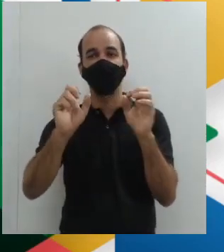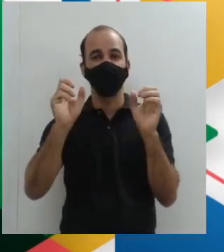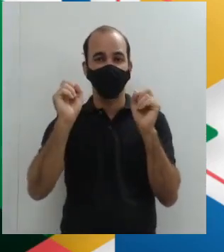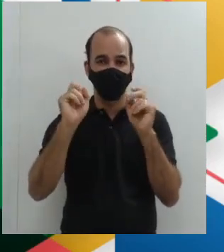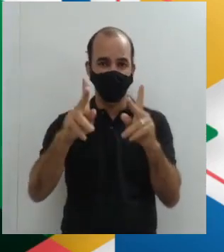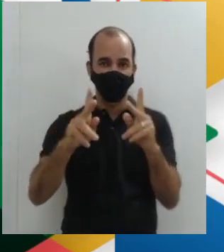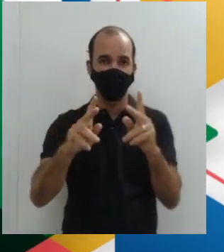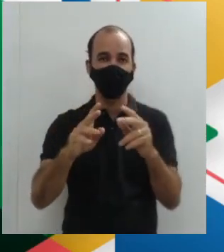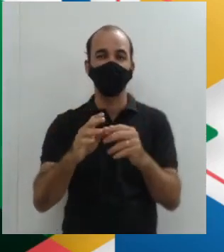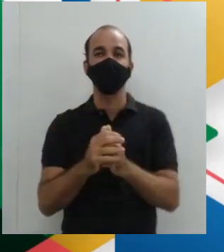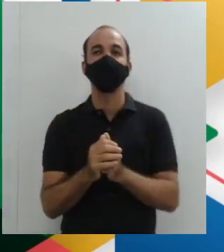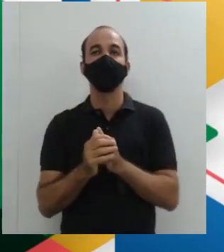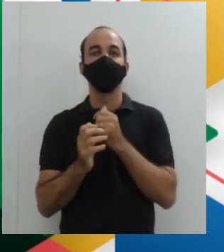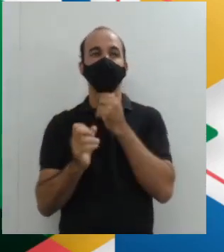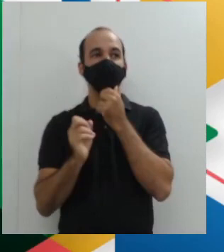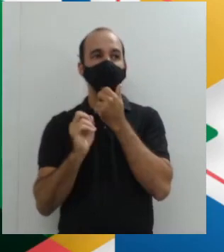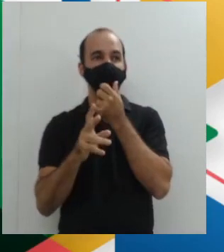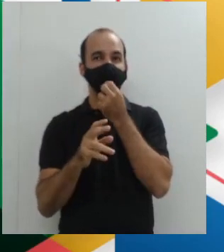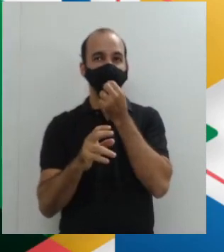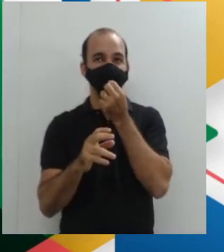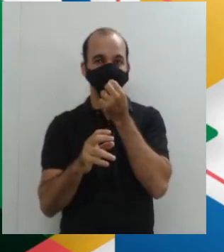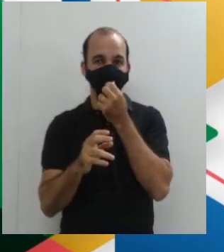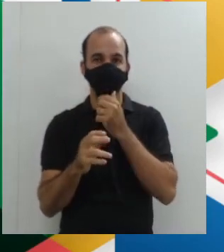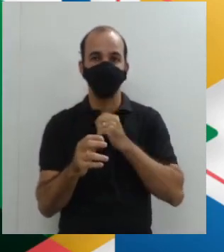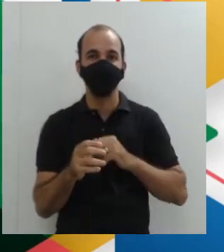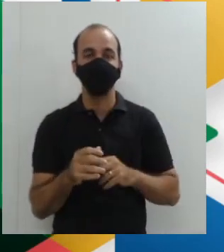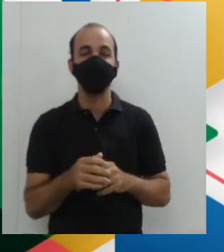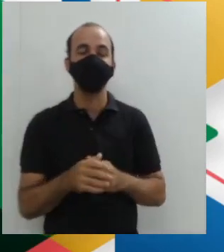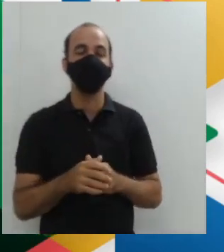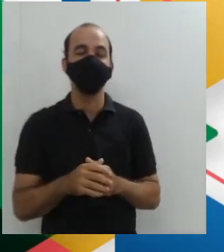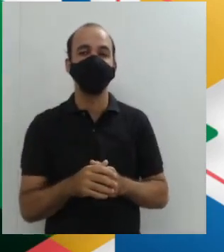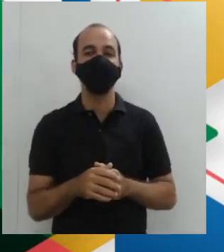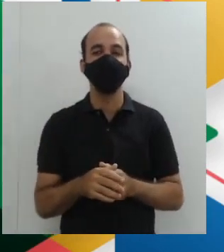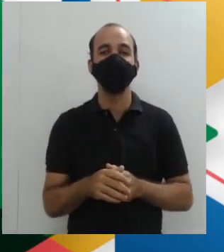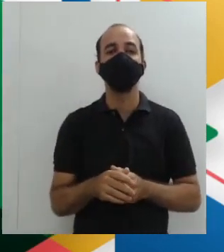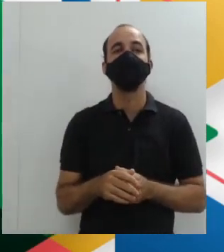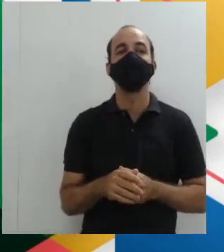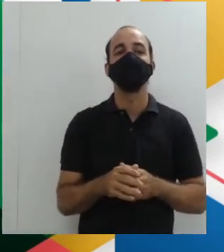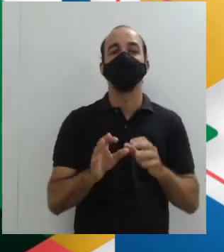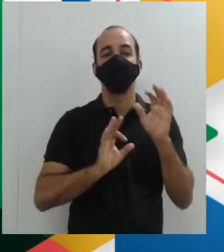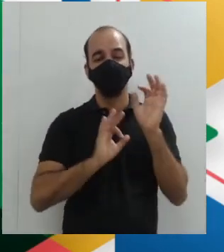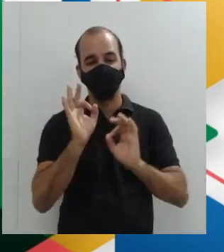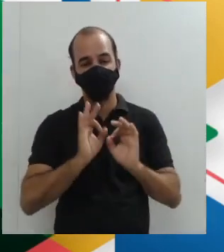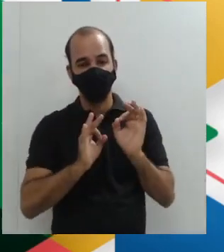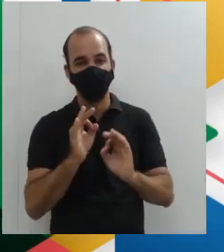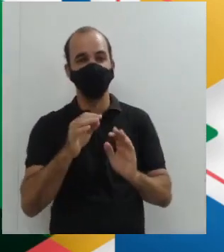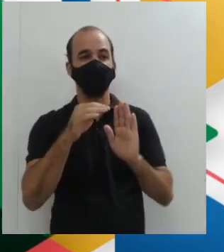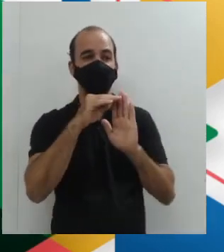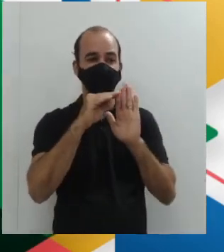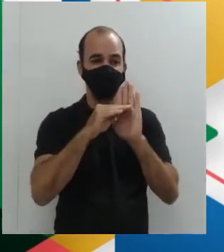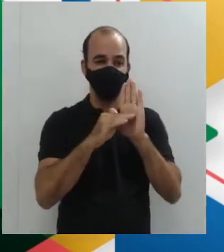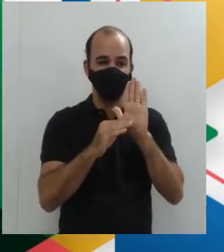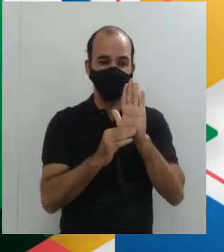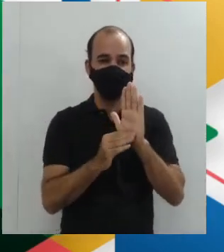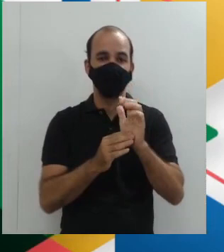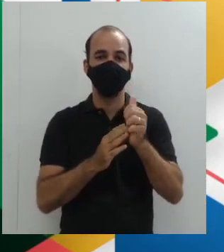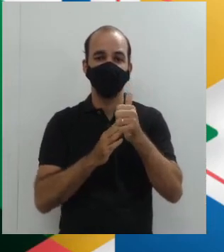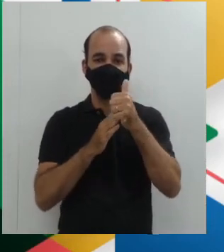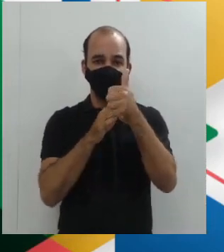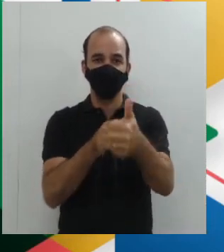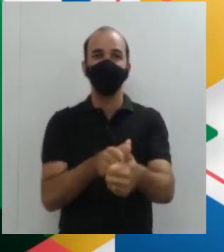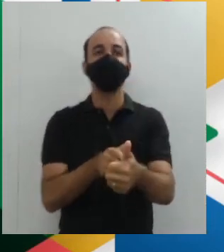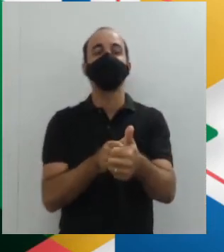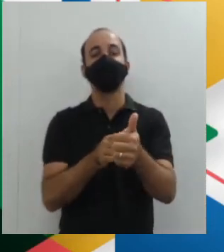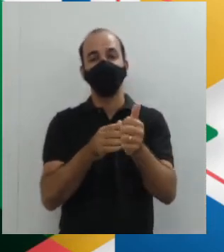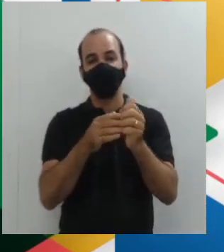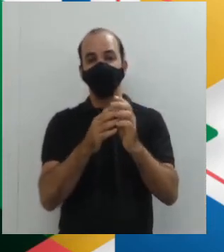não tranquilo? Show de bola, galera. Então, é dessa forma que a gente vai pensar na área da superfície desse cubo,